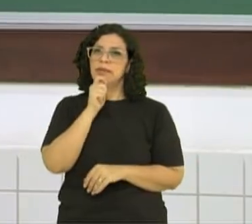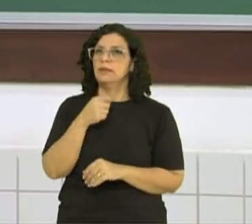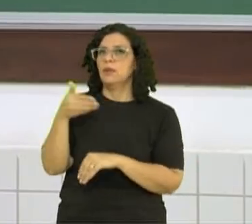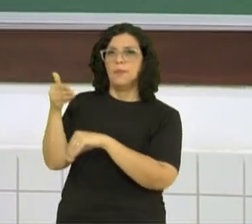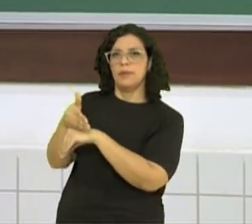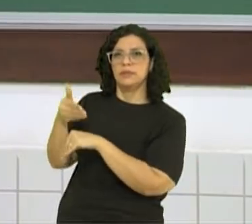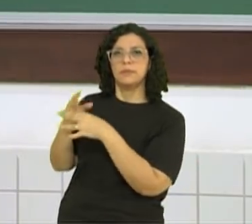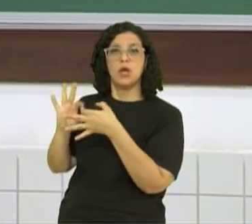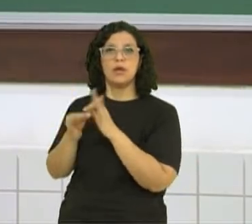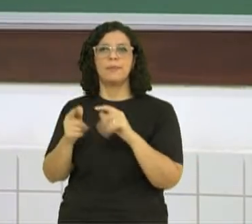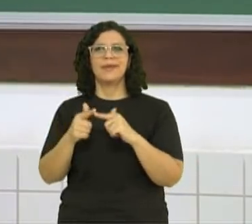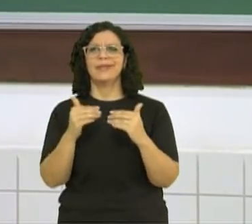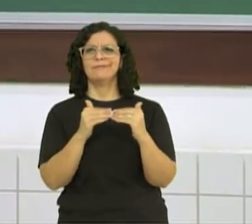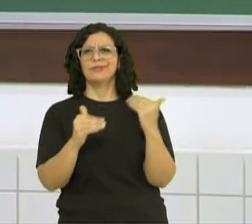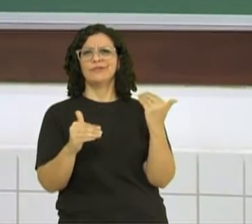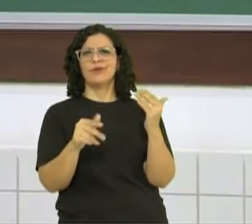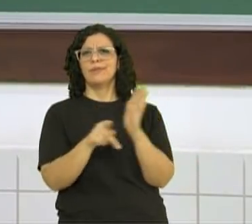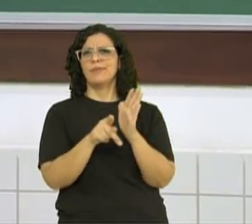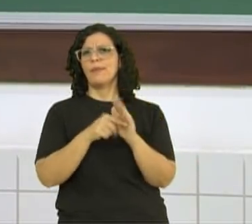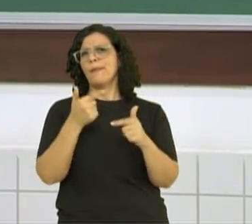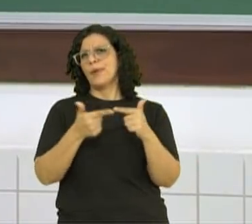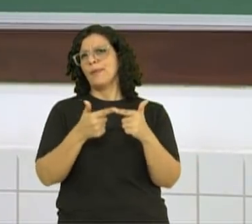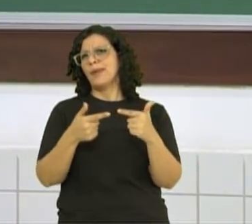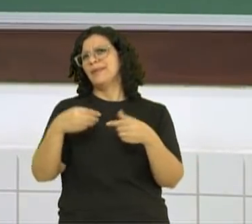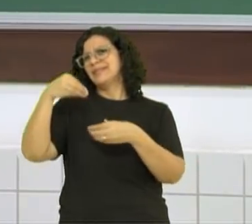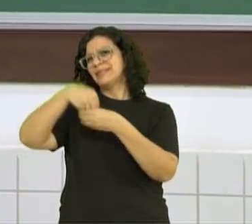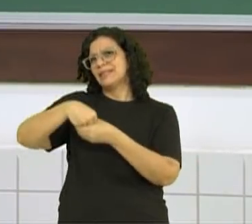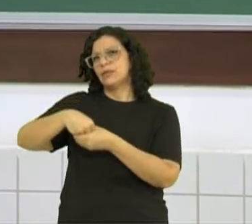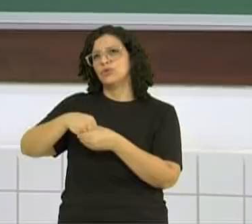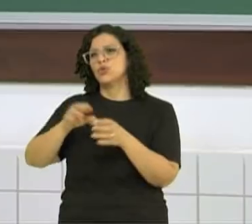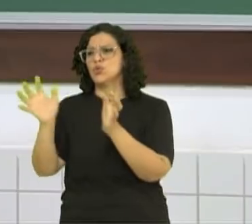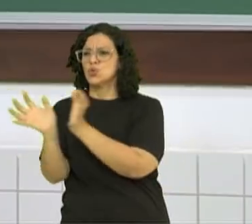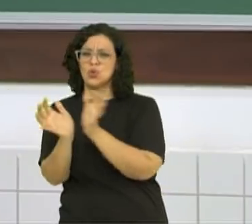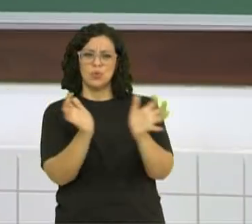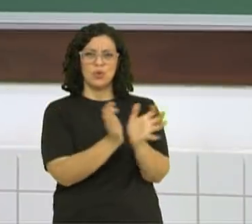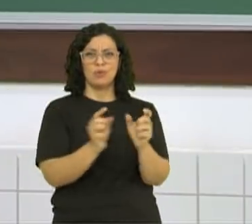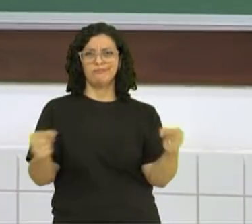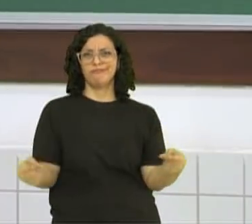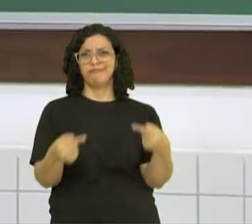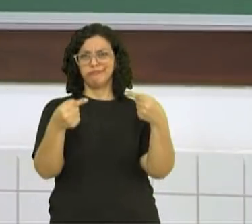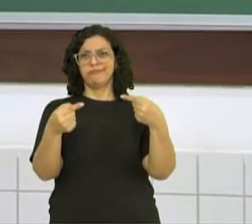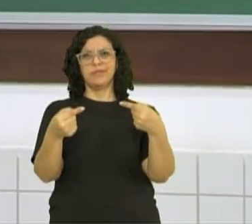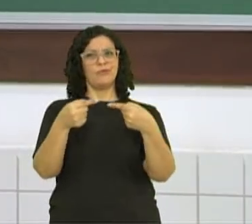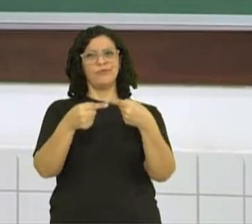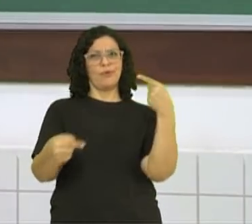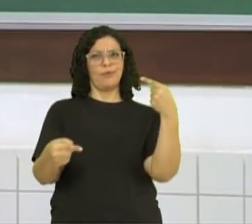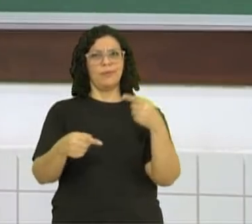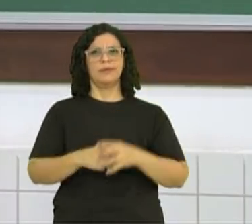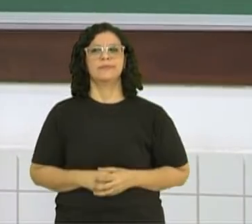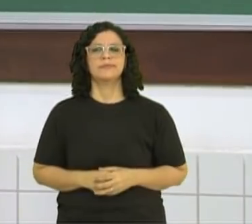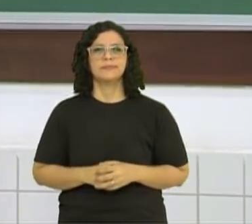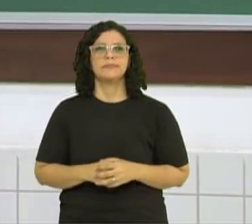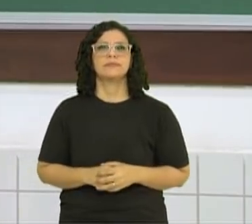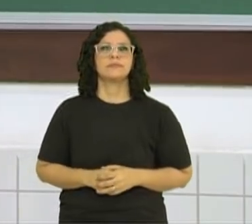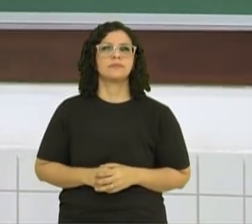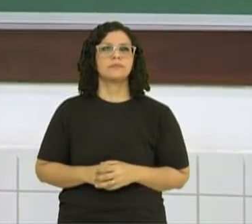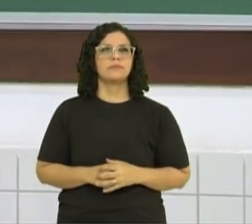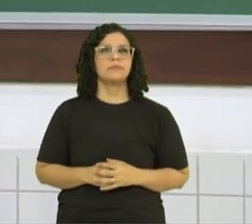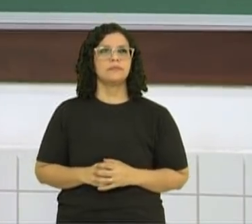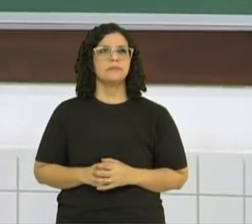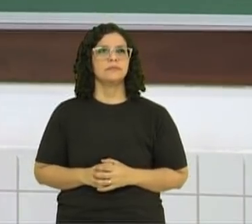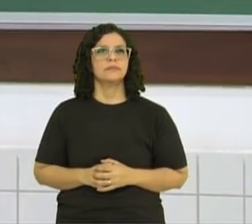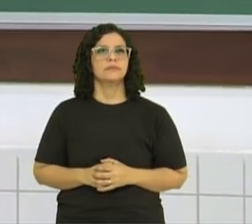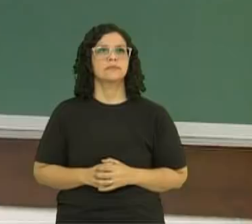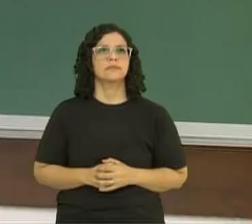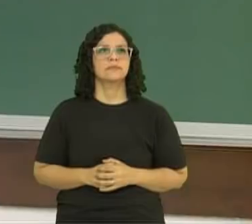olímpico em virtude de alguns empecilhos ali, problemas políticos que existem entre FIFA e COI. Então, as modalidades colocadas